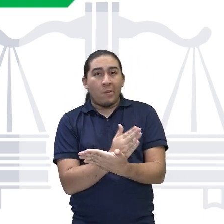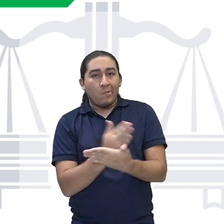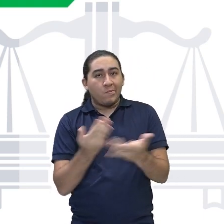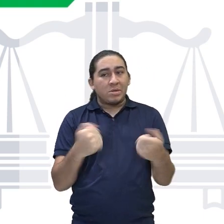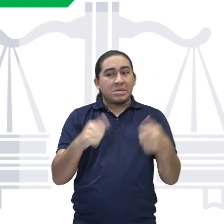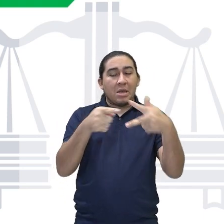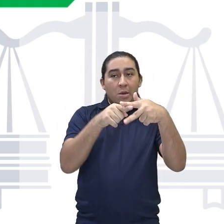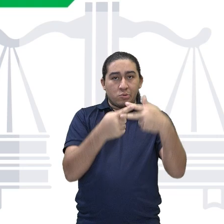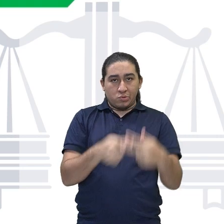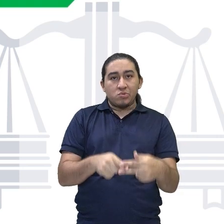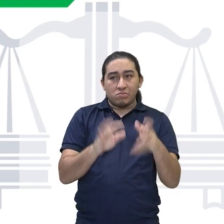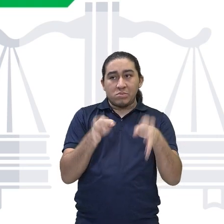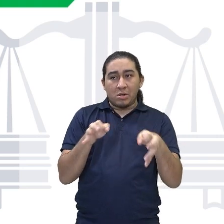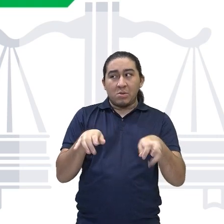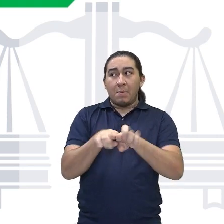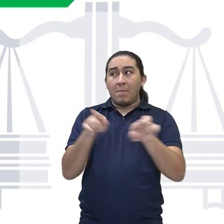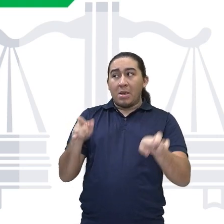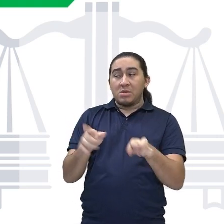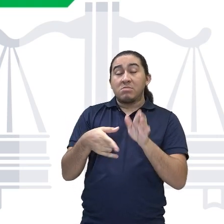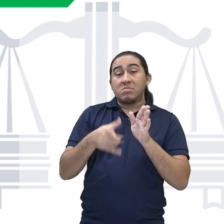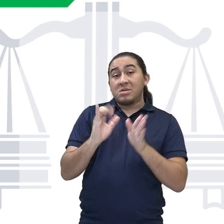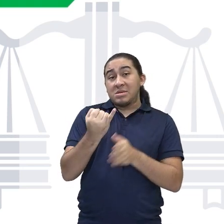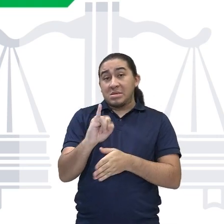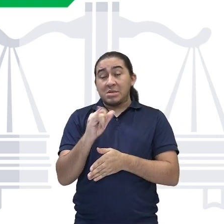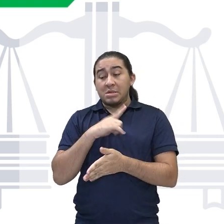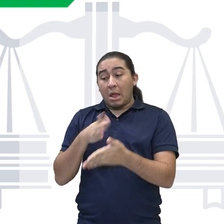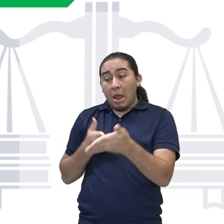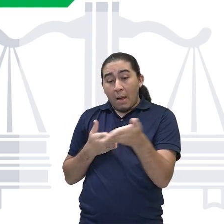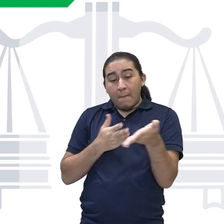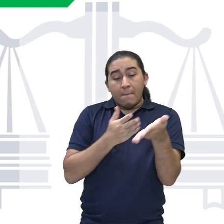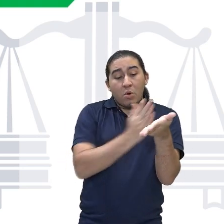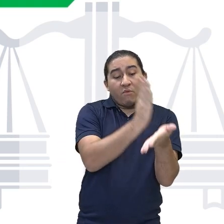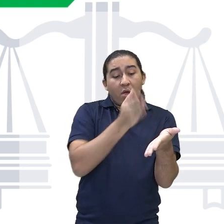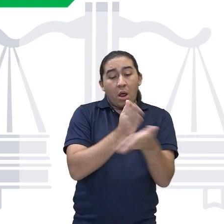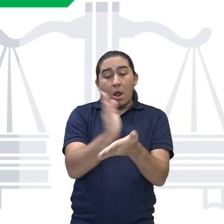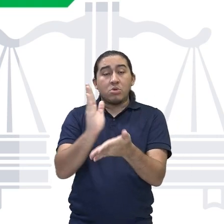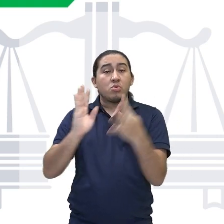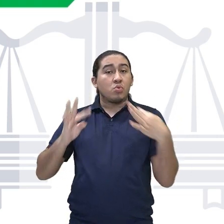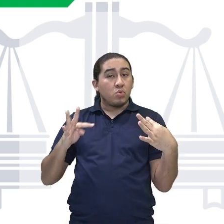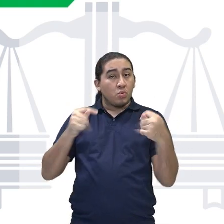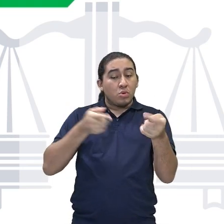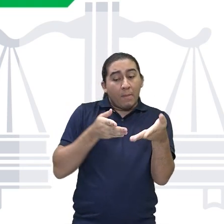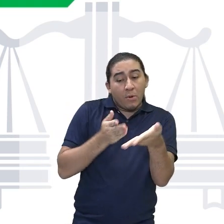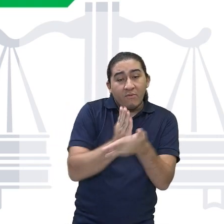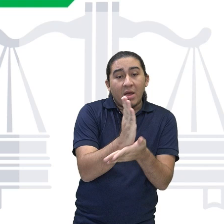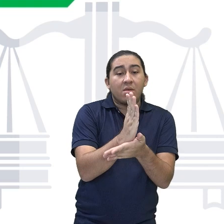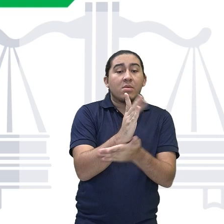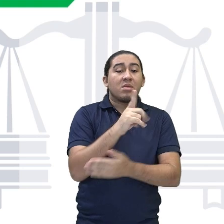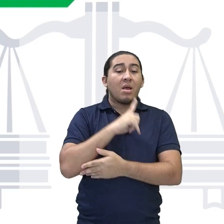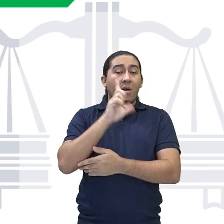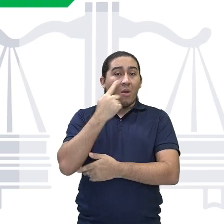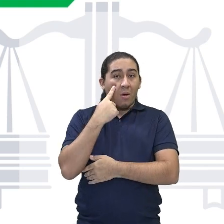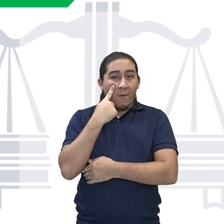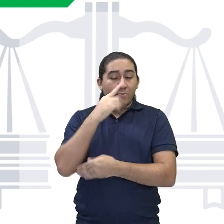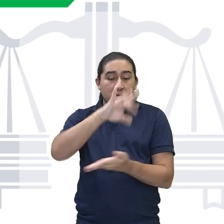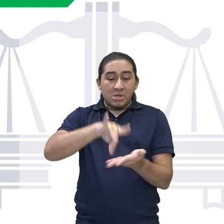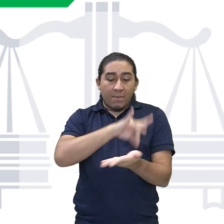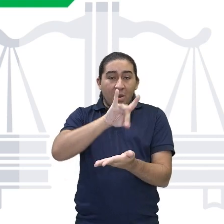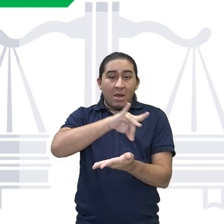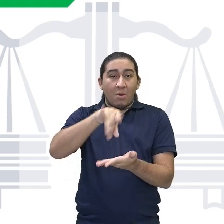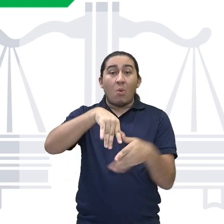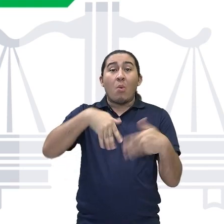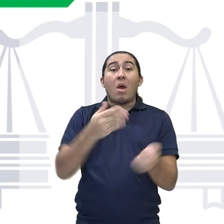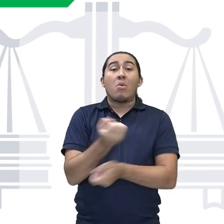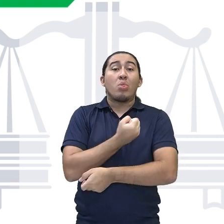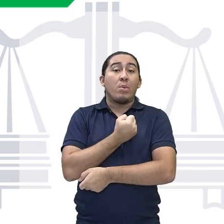ali no meio. Mas se ela chegar aprovada aqui para o CMEAN, a gente está ali no 7º passo, né, de 11